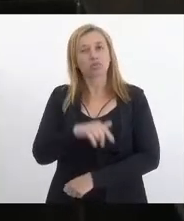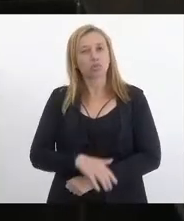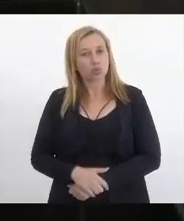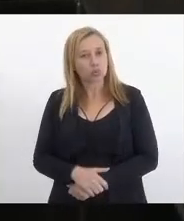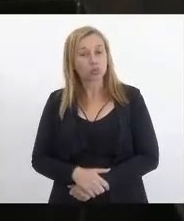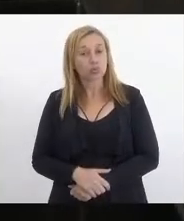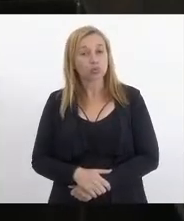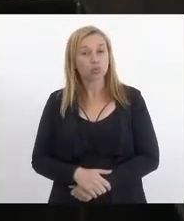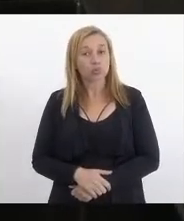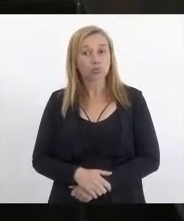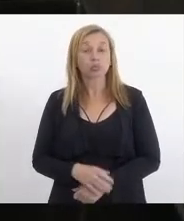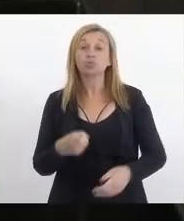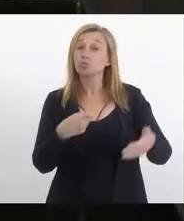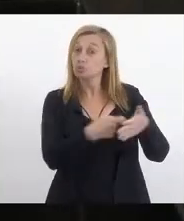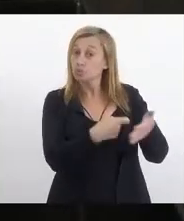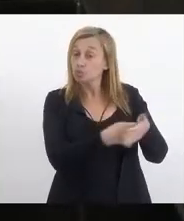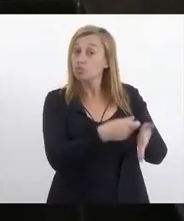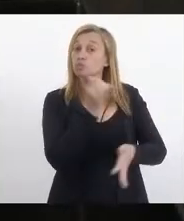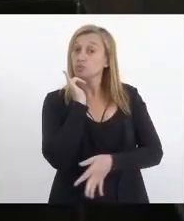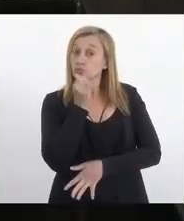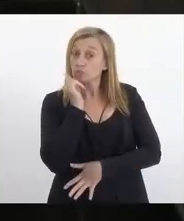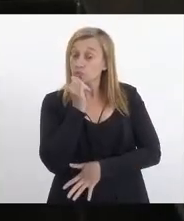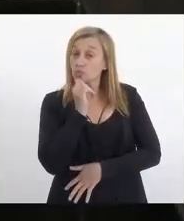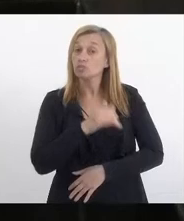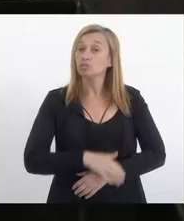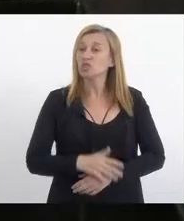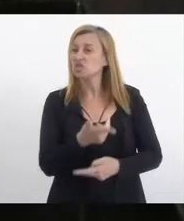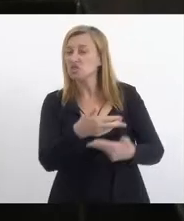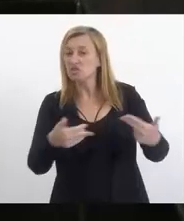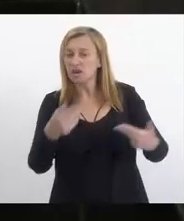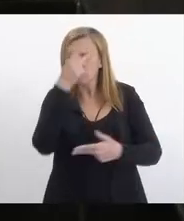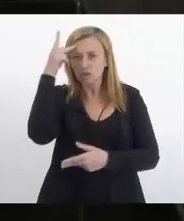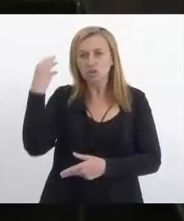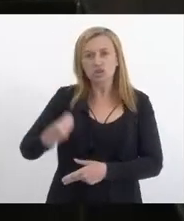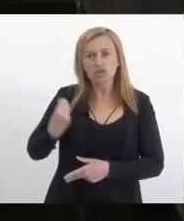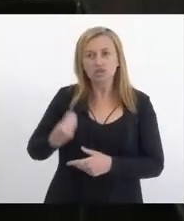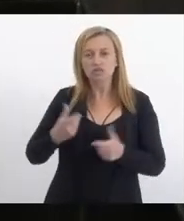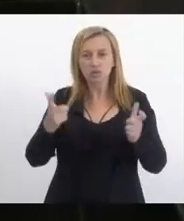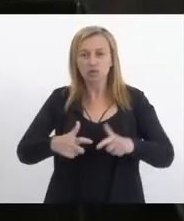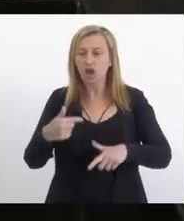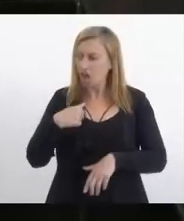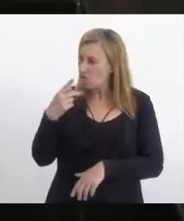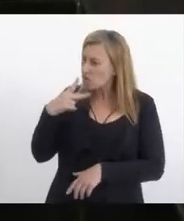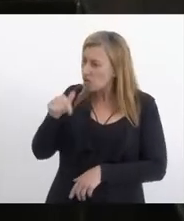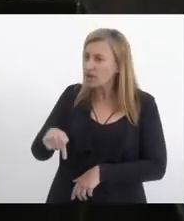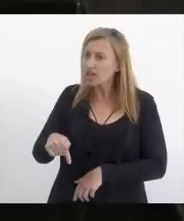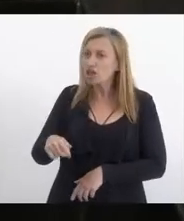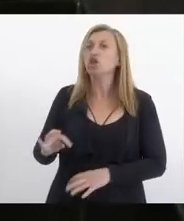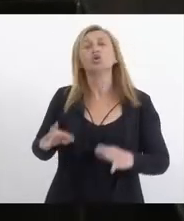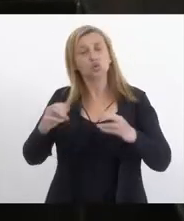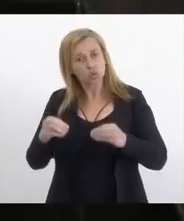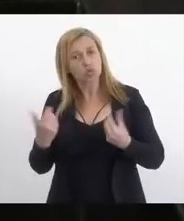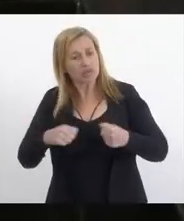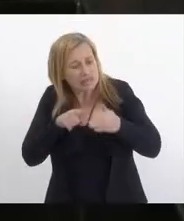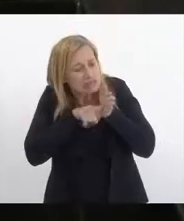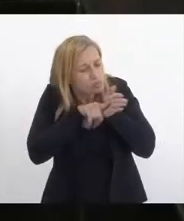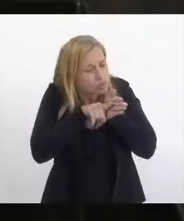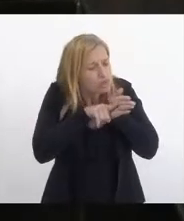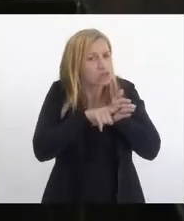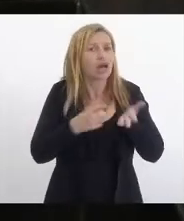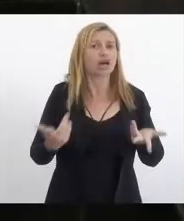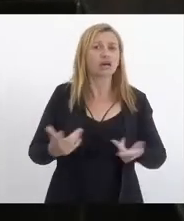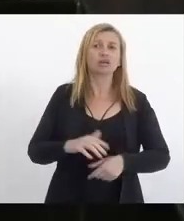há denúncias, há relatos de vários moradores, insisto aqui, tudo tem que ser averiguado,